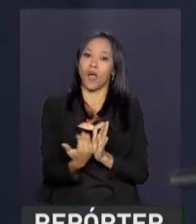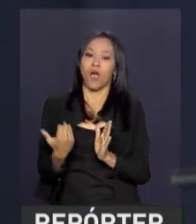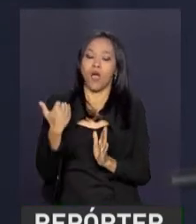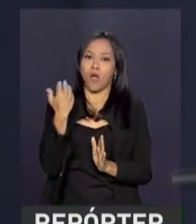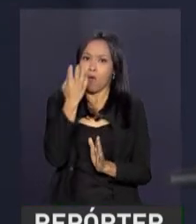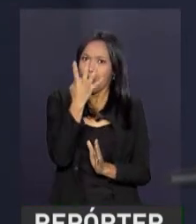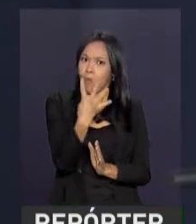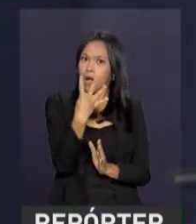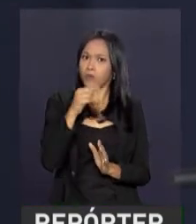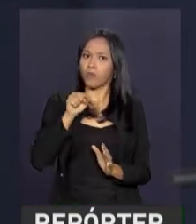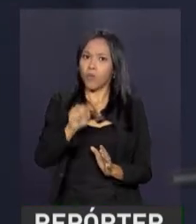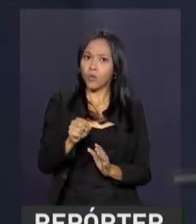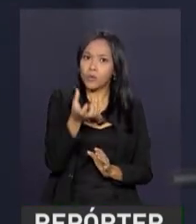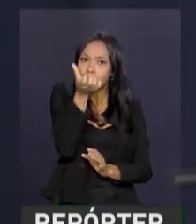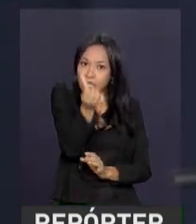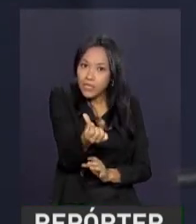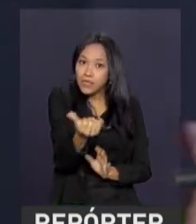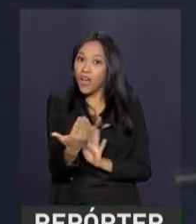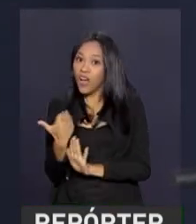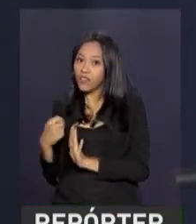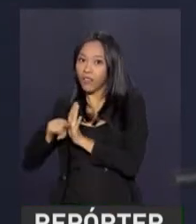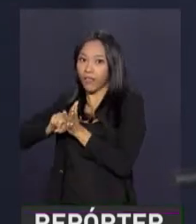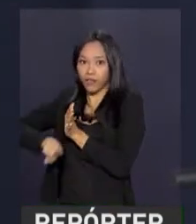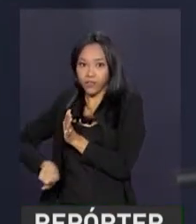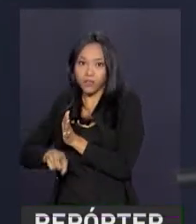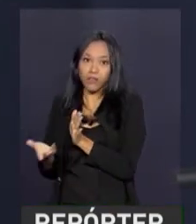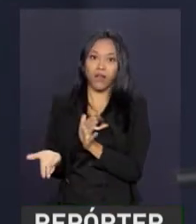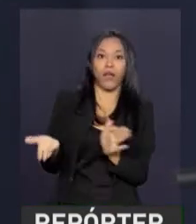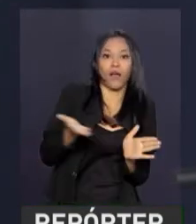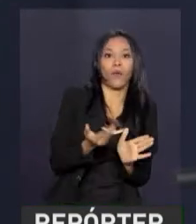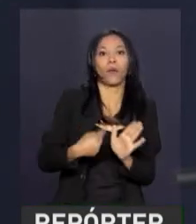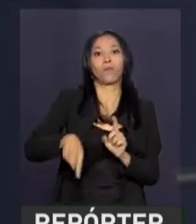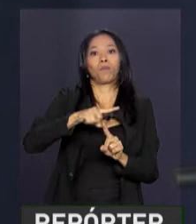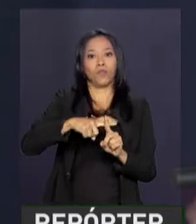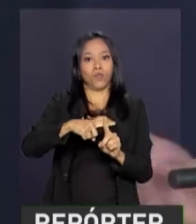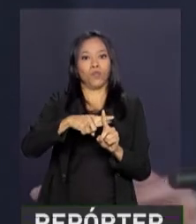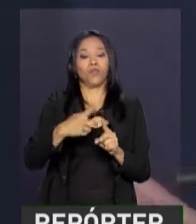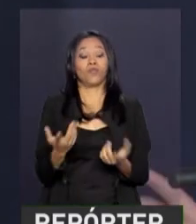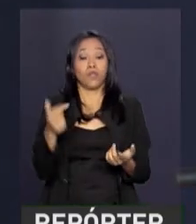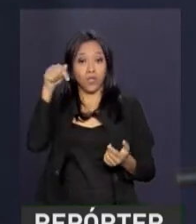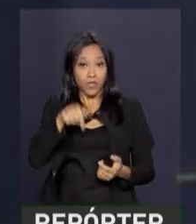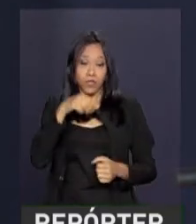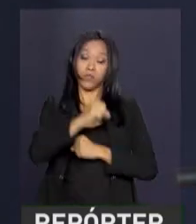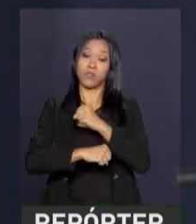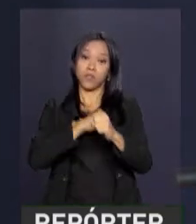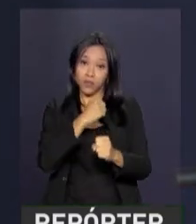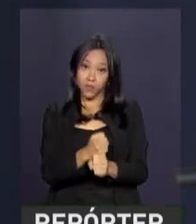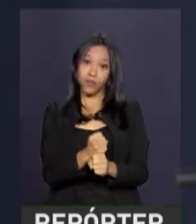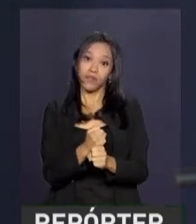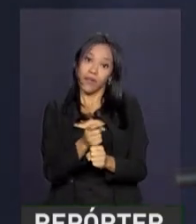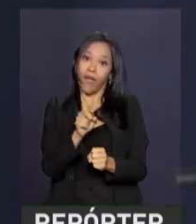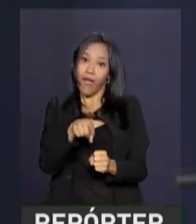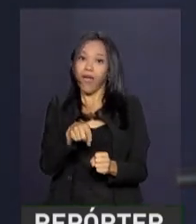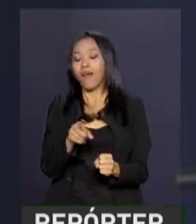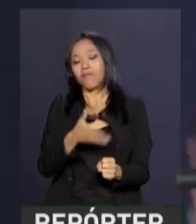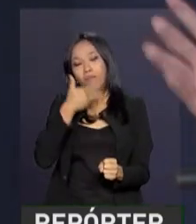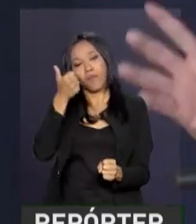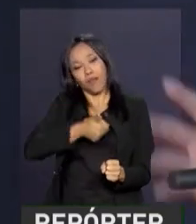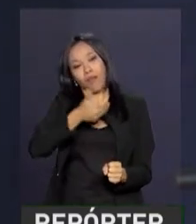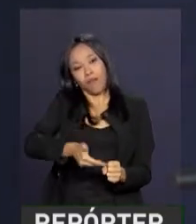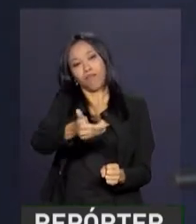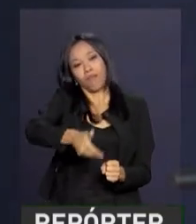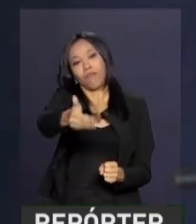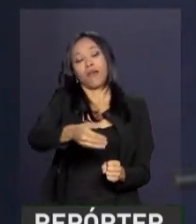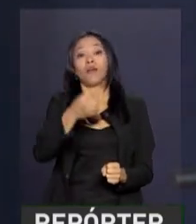4.6 tiramos negativo colocamos no positivo e neste ano ainda a tendência é possivelmente chegar a